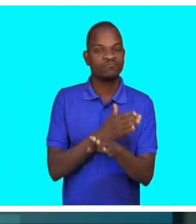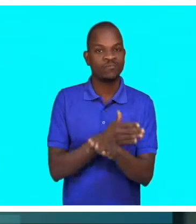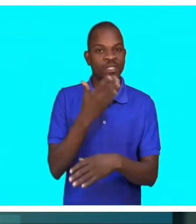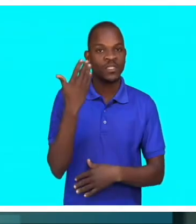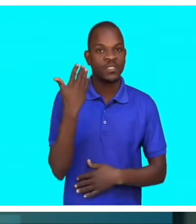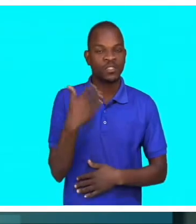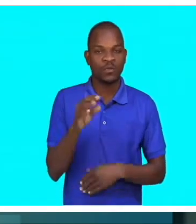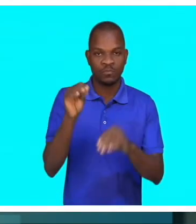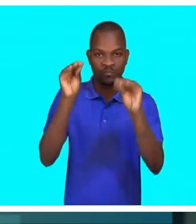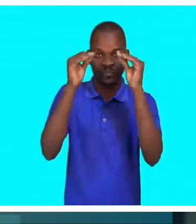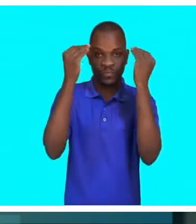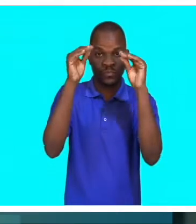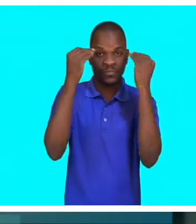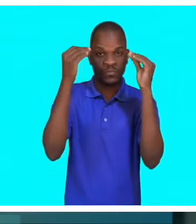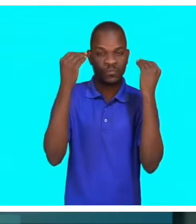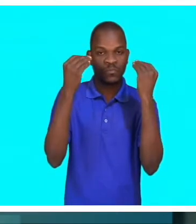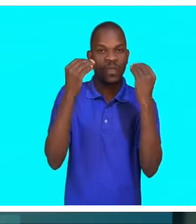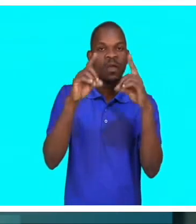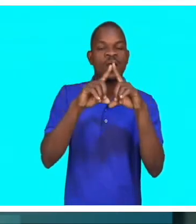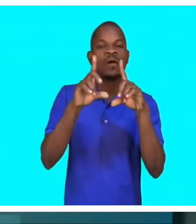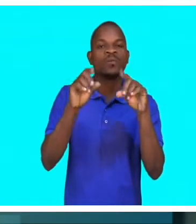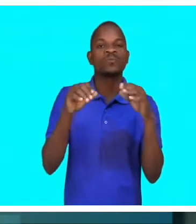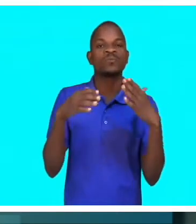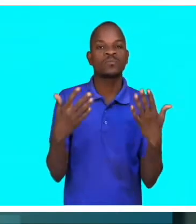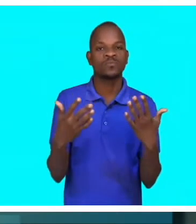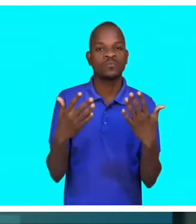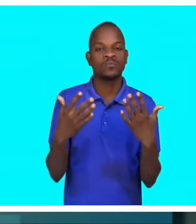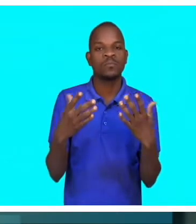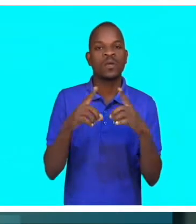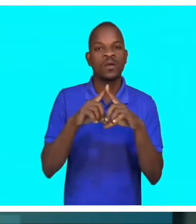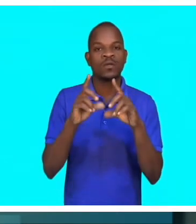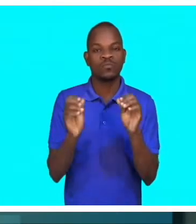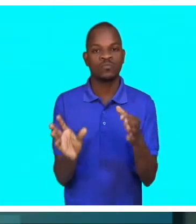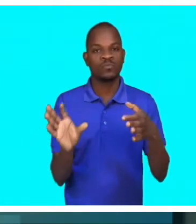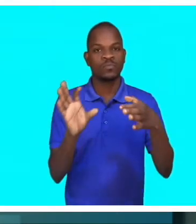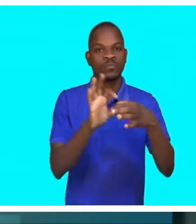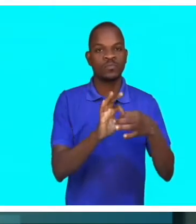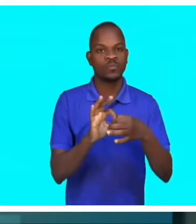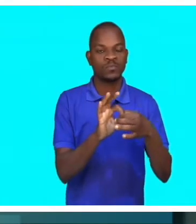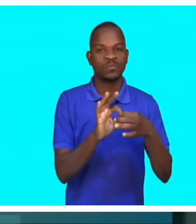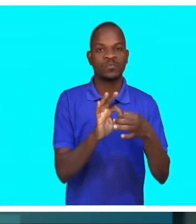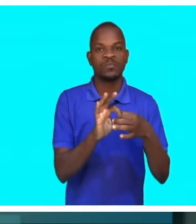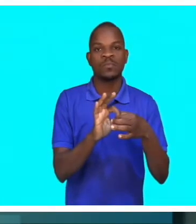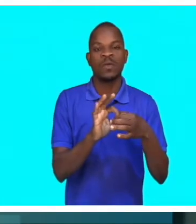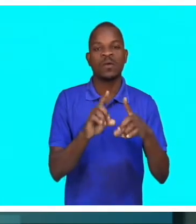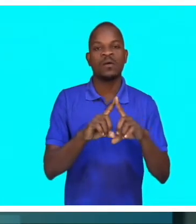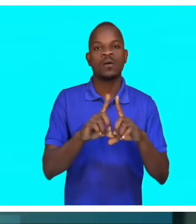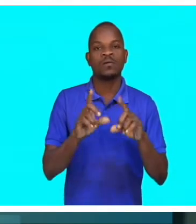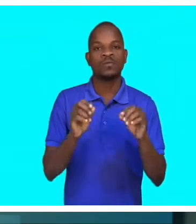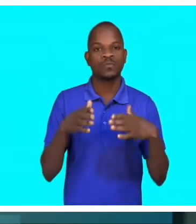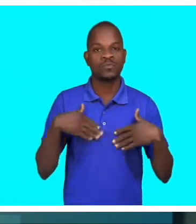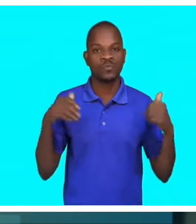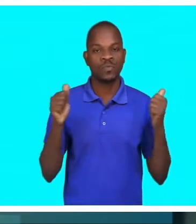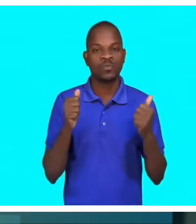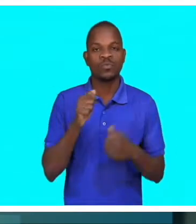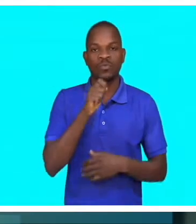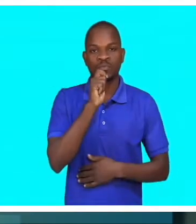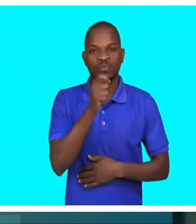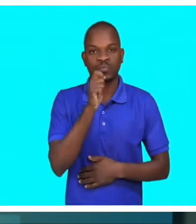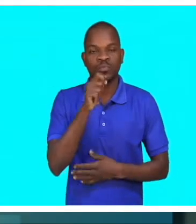que foram capacitados, que estão ligados diretamente à